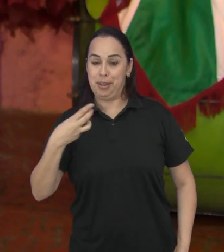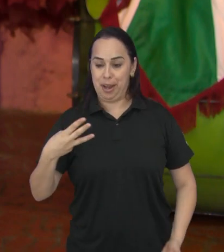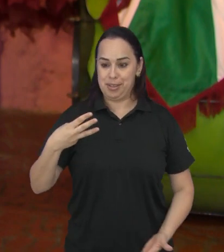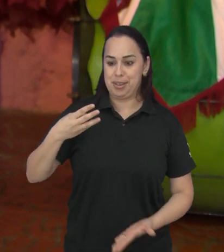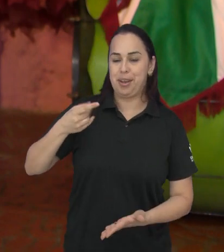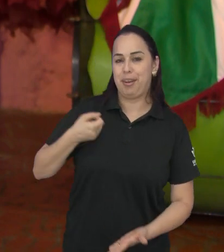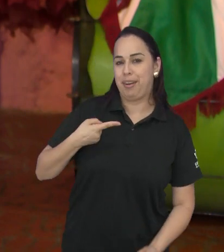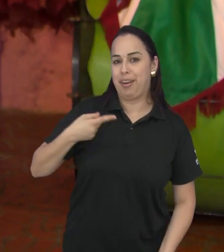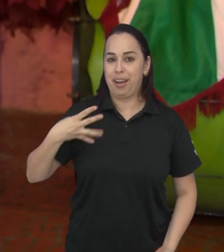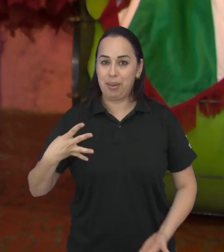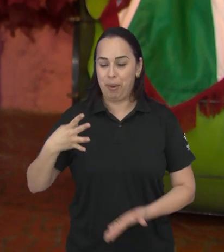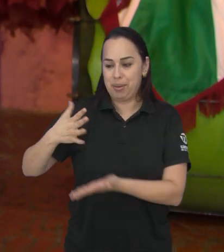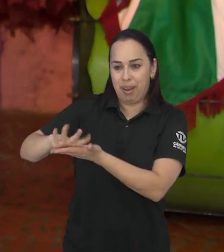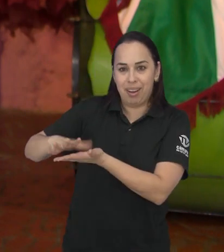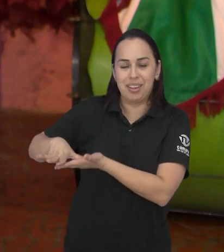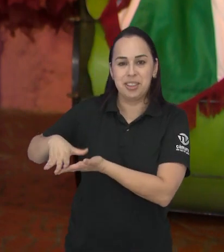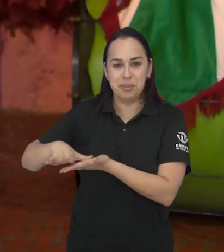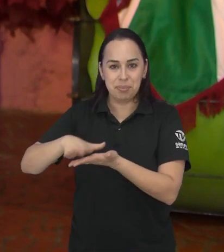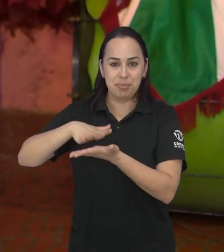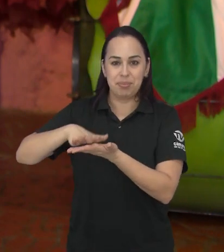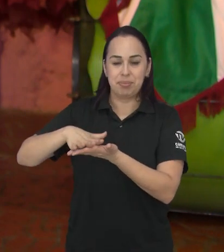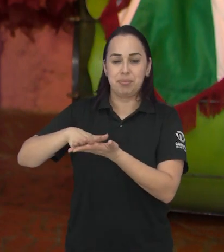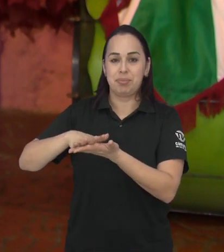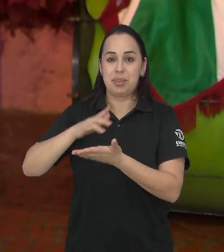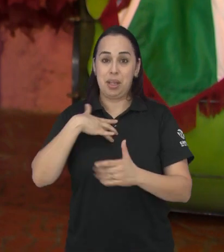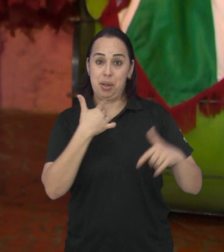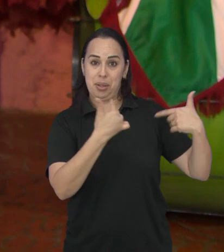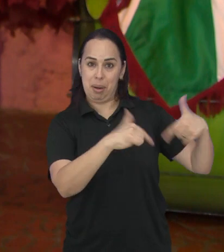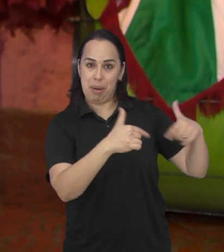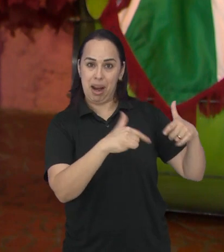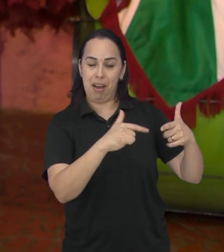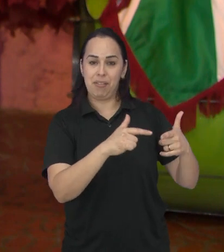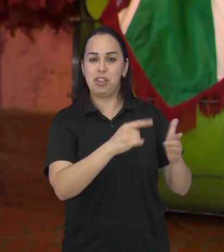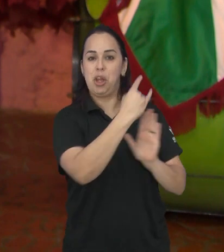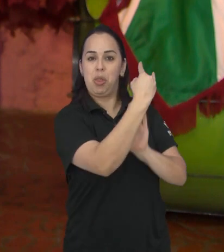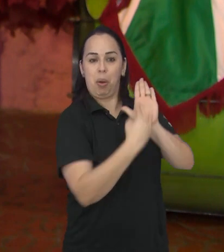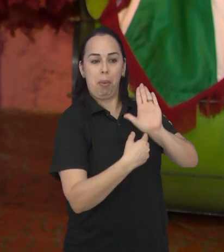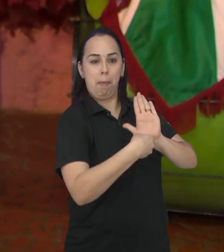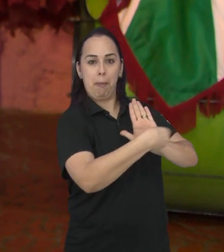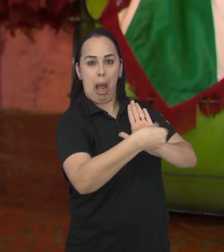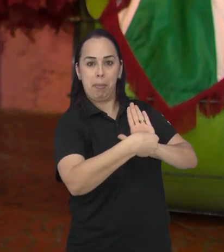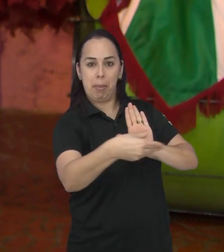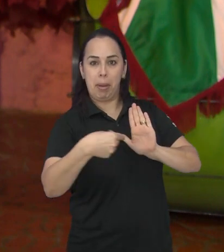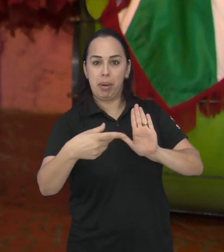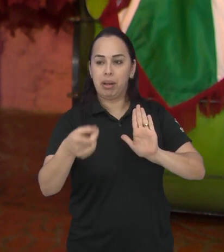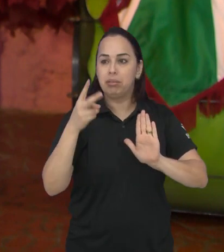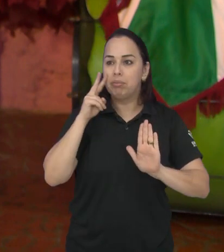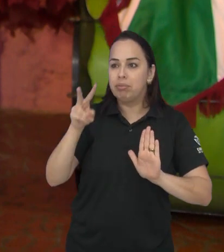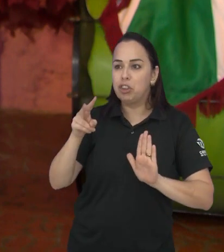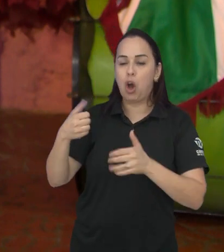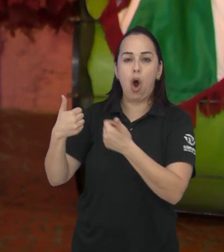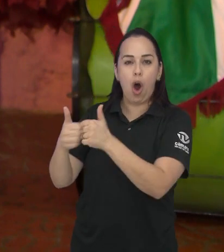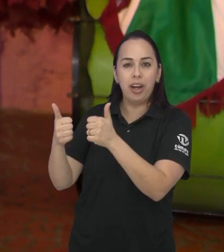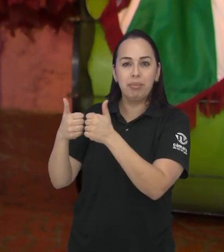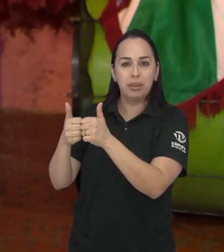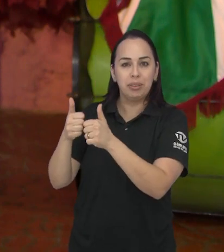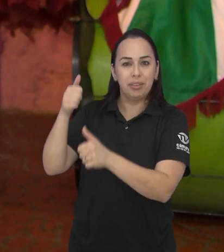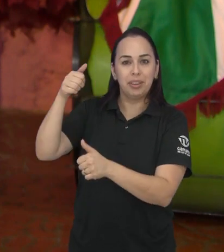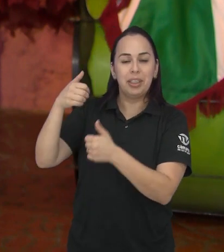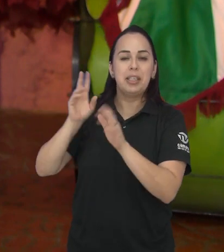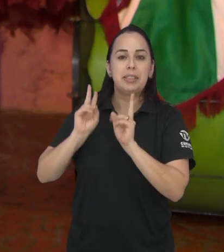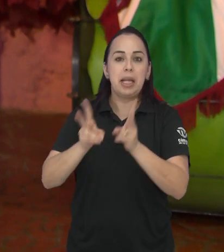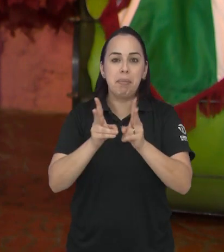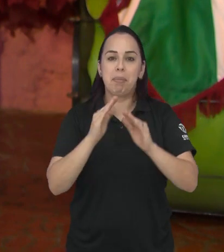13, 14 anos de idade. Eu trabalhava de office boy no centro da cidade e o ônibus que eu pegava para vir aqui para casa,